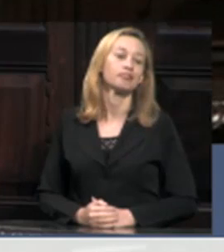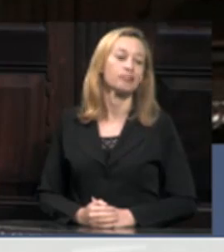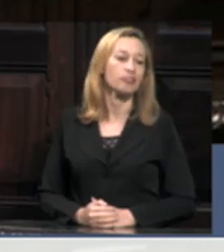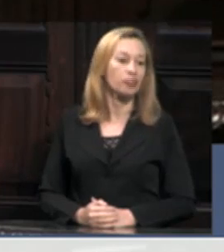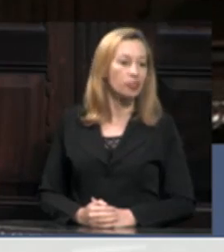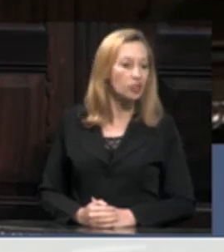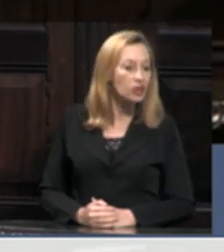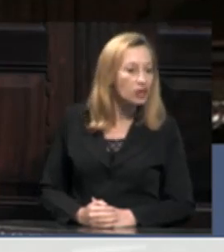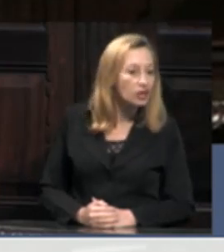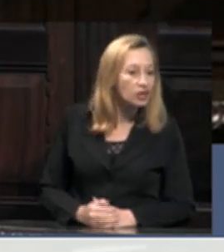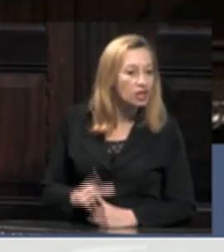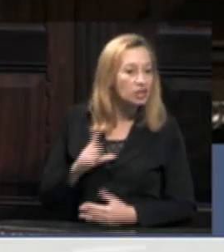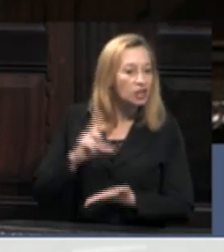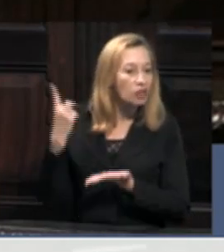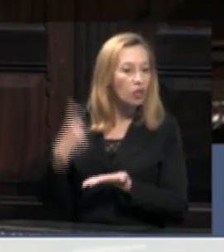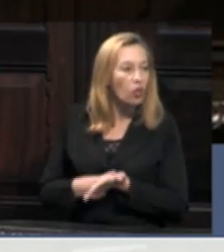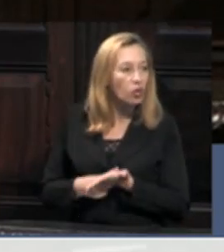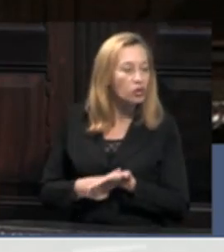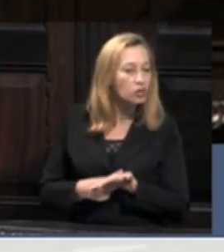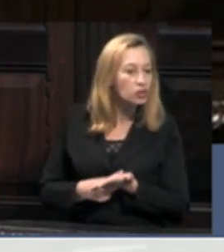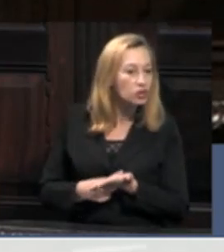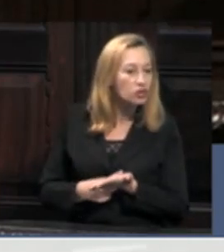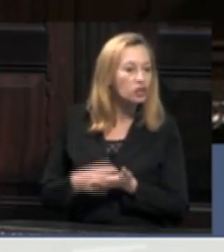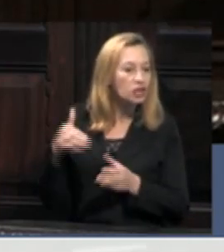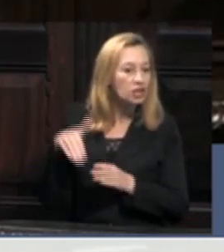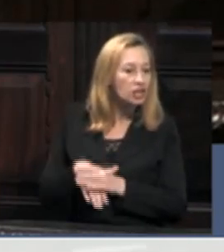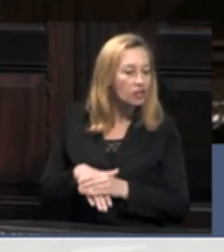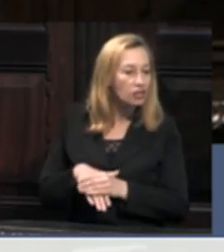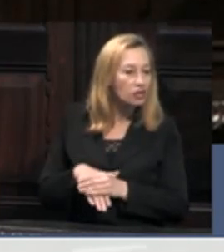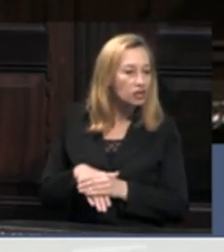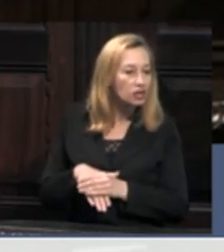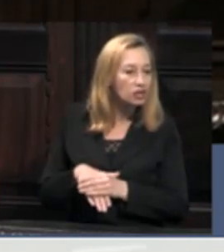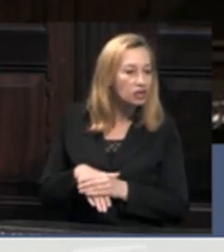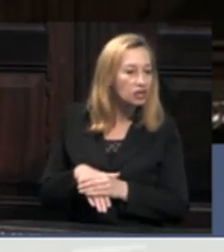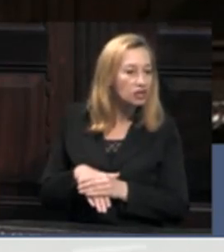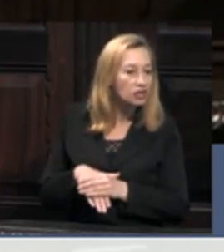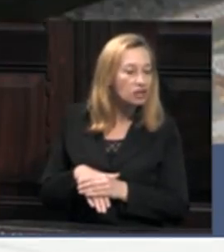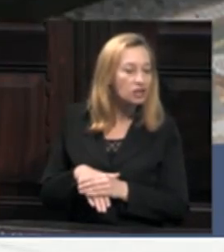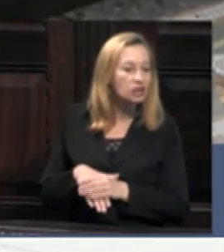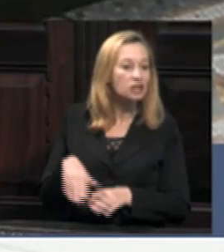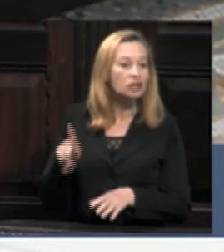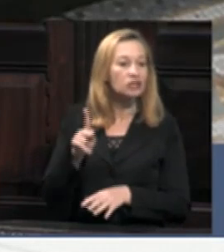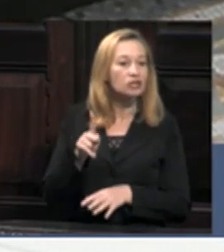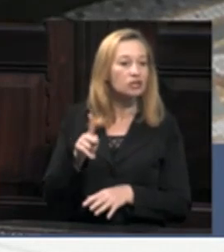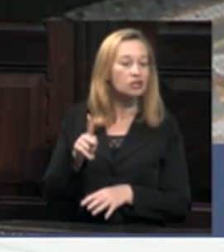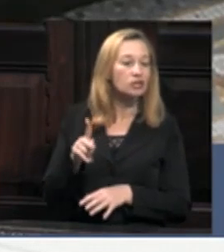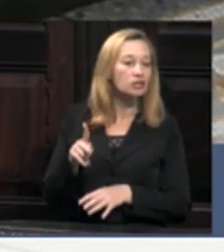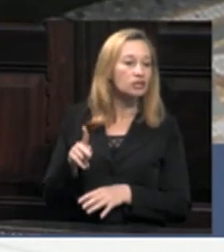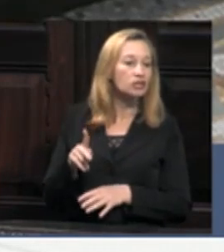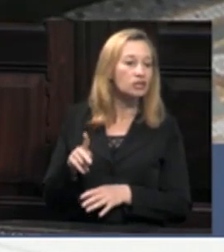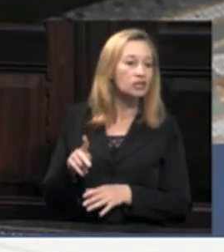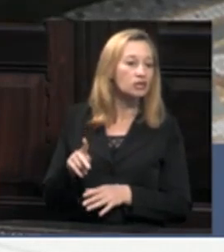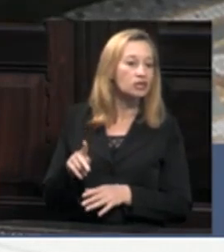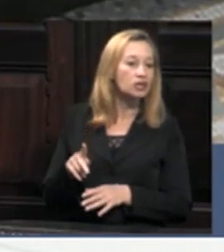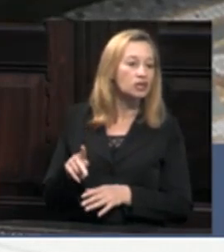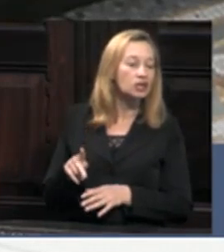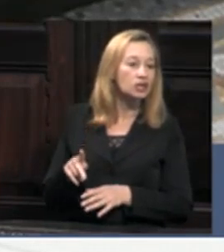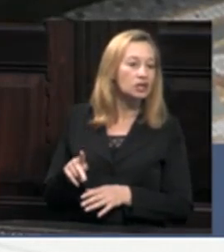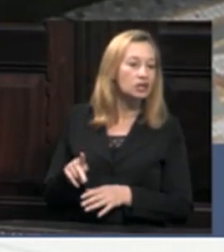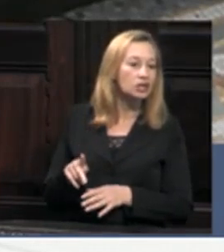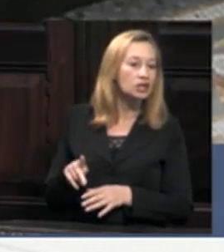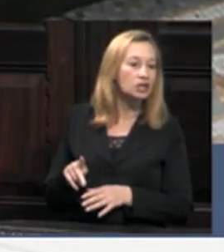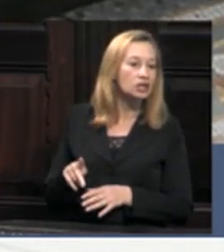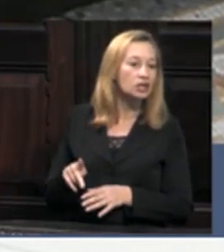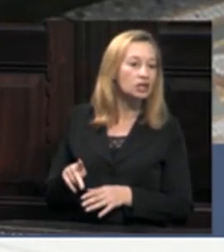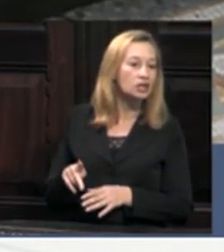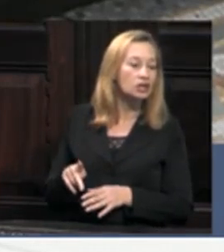existe o acordo para que a votação, me transmitiu o presidente, para que a votação se dê,